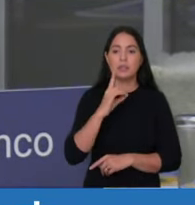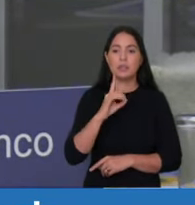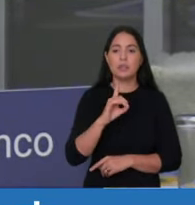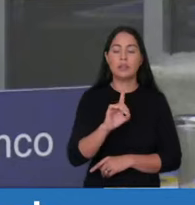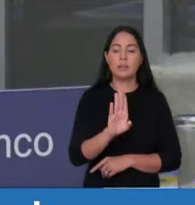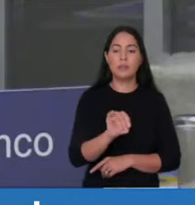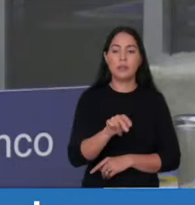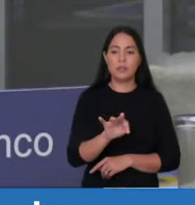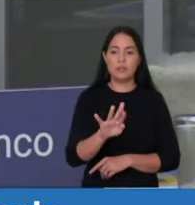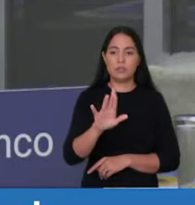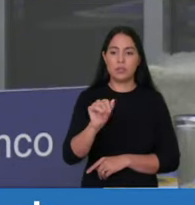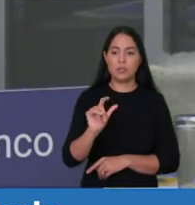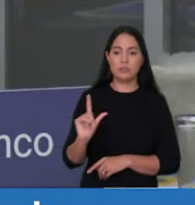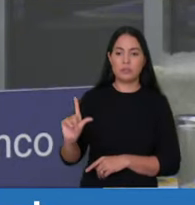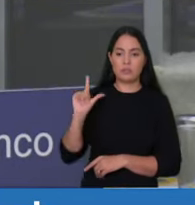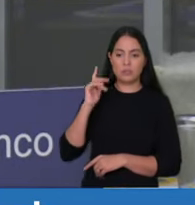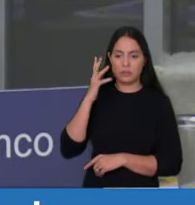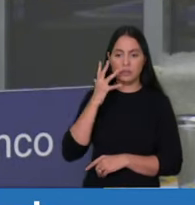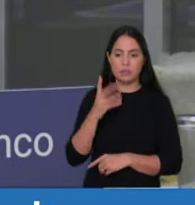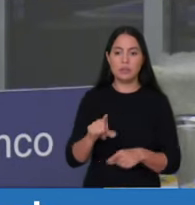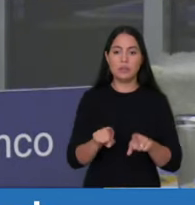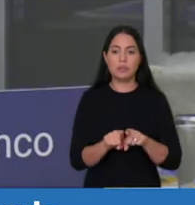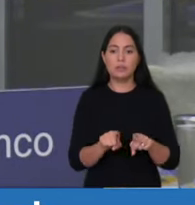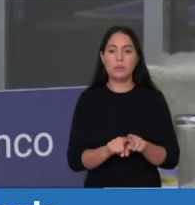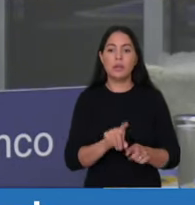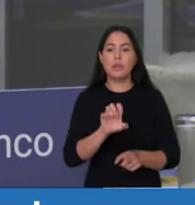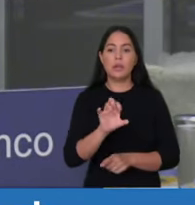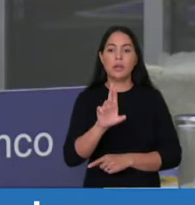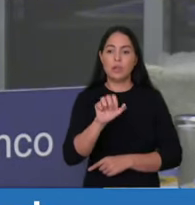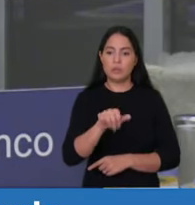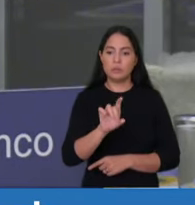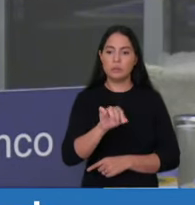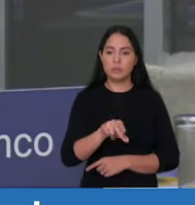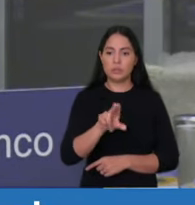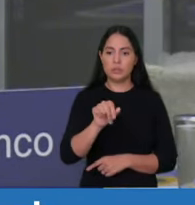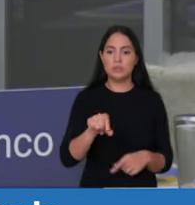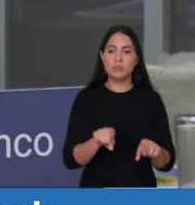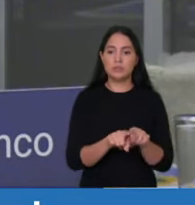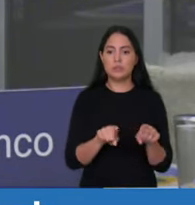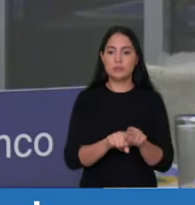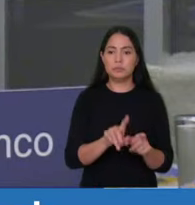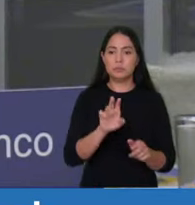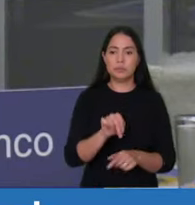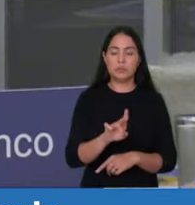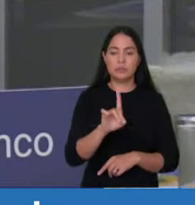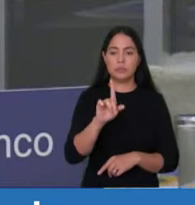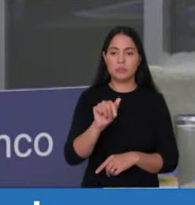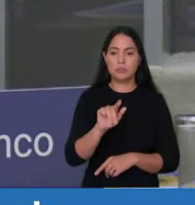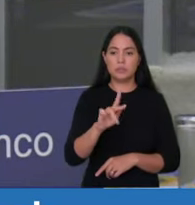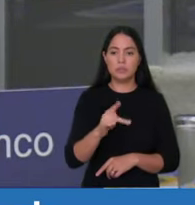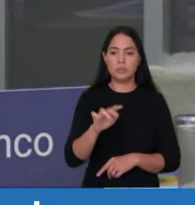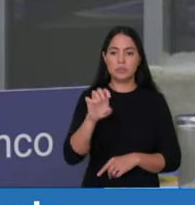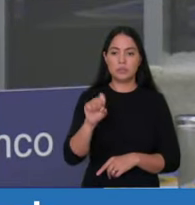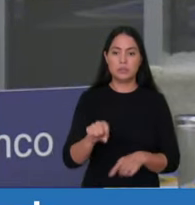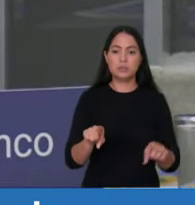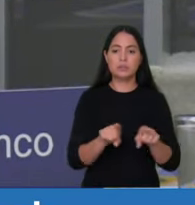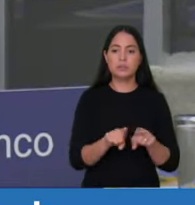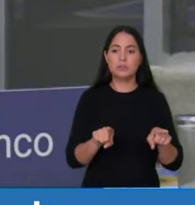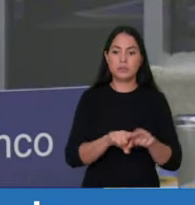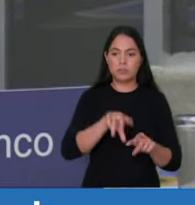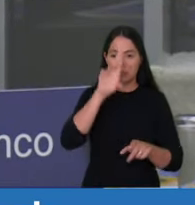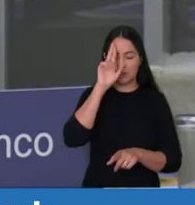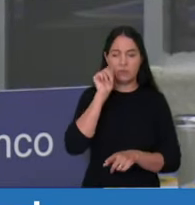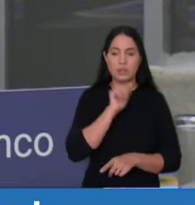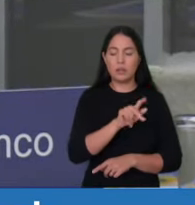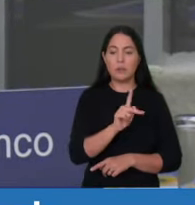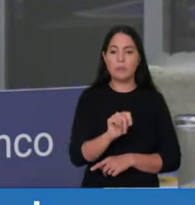antecedeu, a deputada Luísa Rondina, a senhora Fernanda Chaves, a senhora Paula Corrad